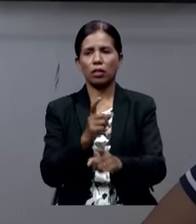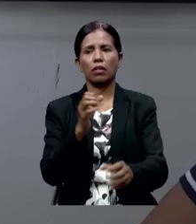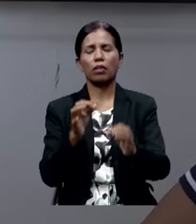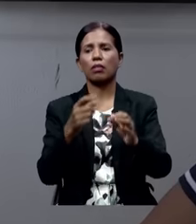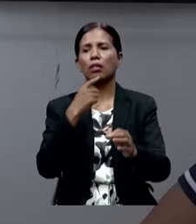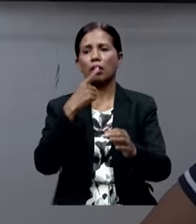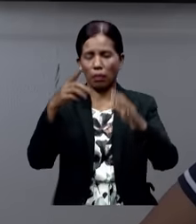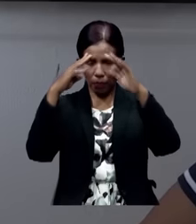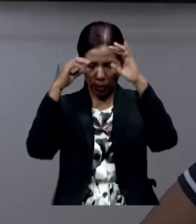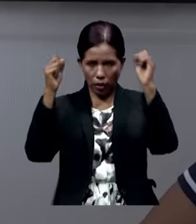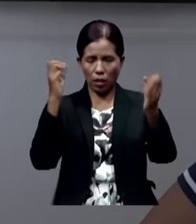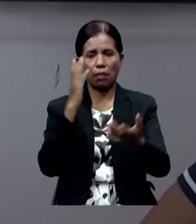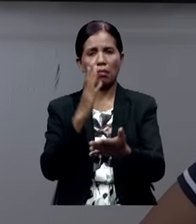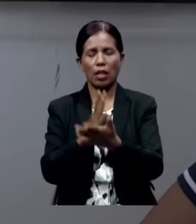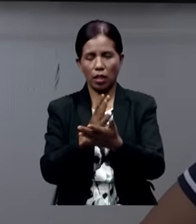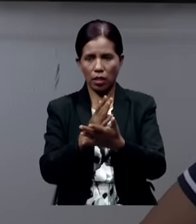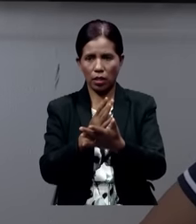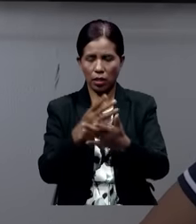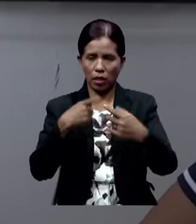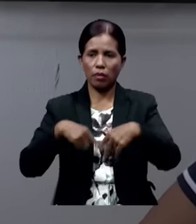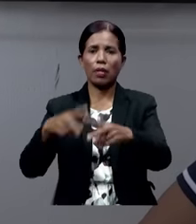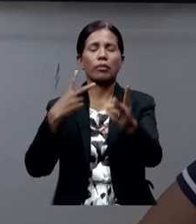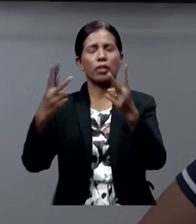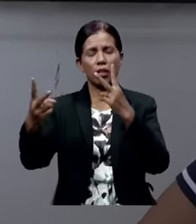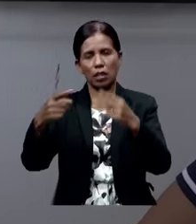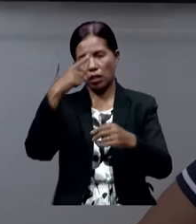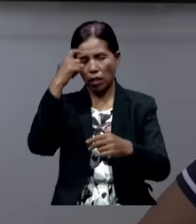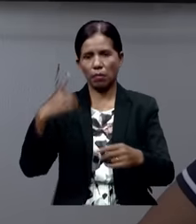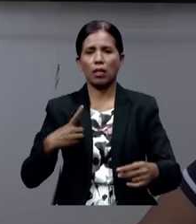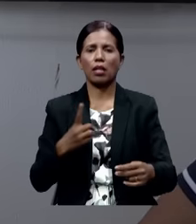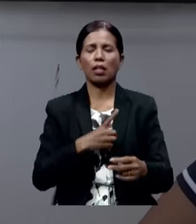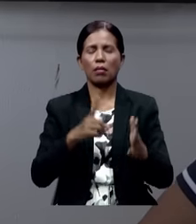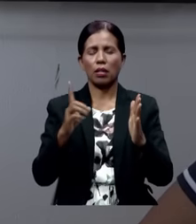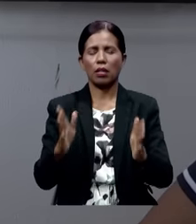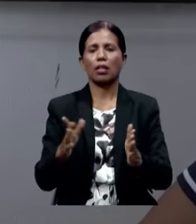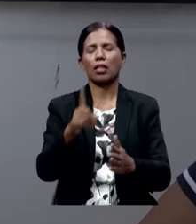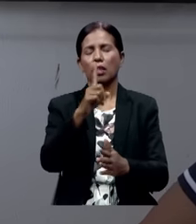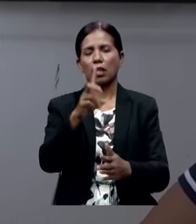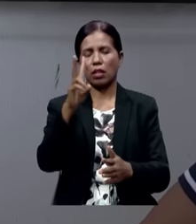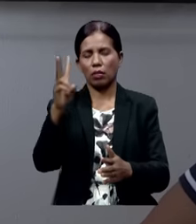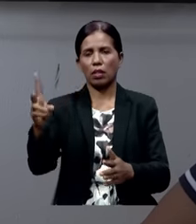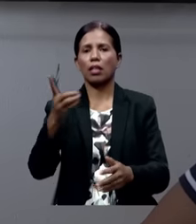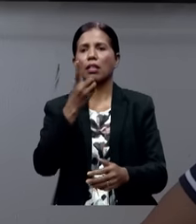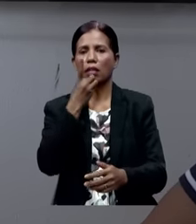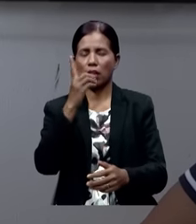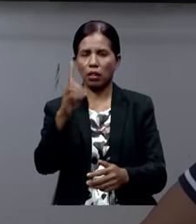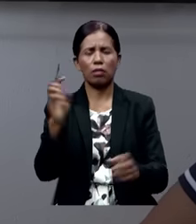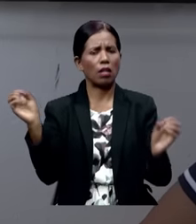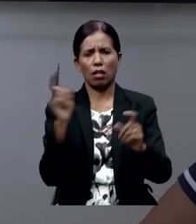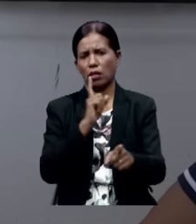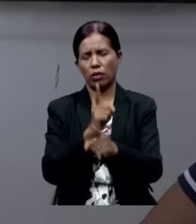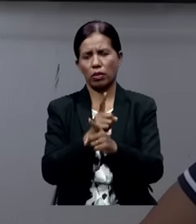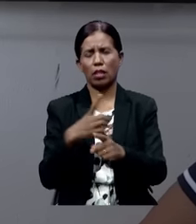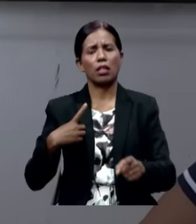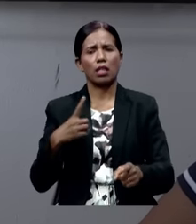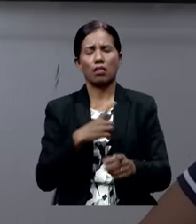que o presidente cancela a visita, também deputado Ida Garua nem declaração. Nem lá los. Se deputado se